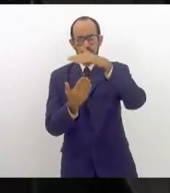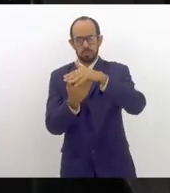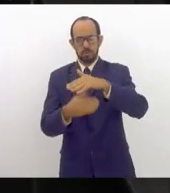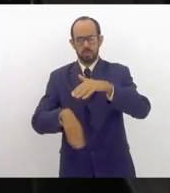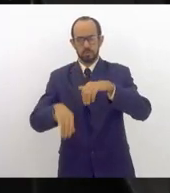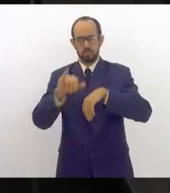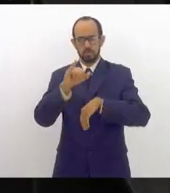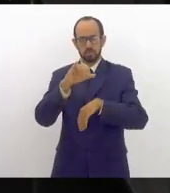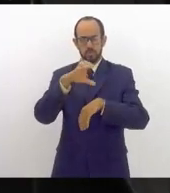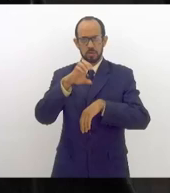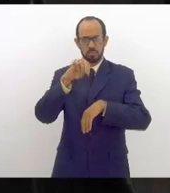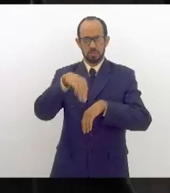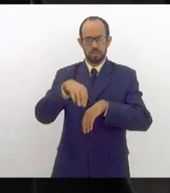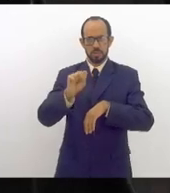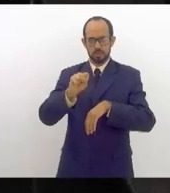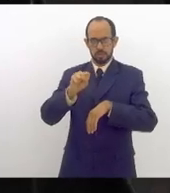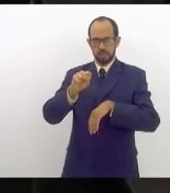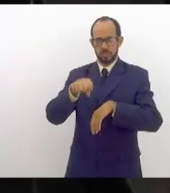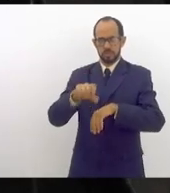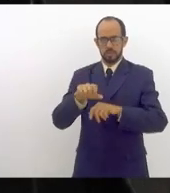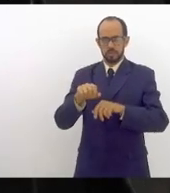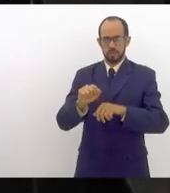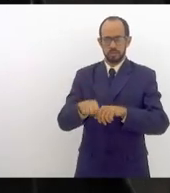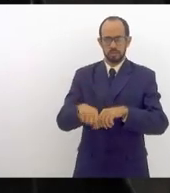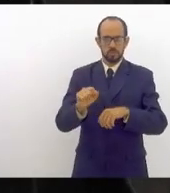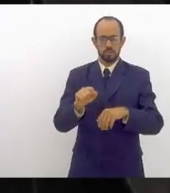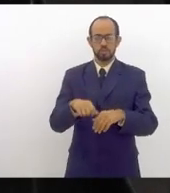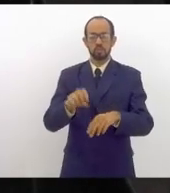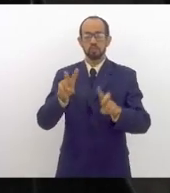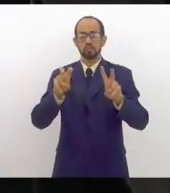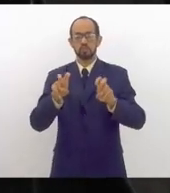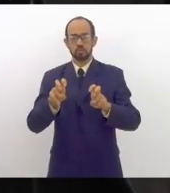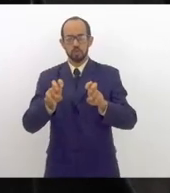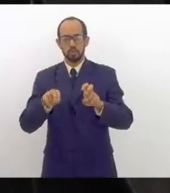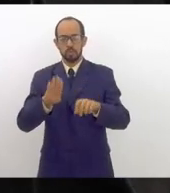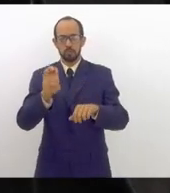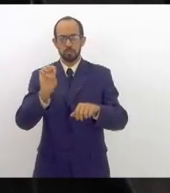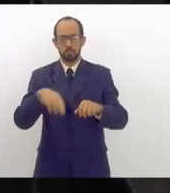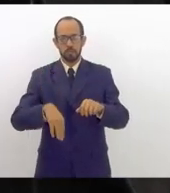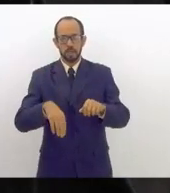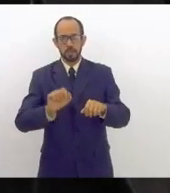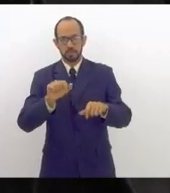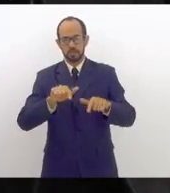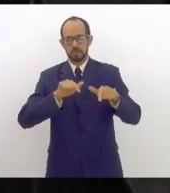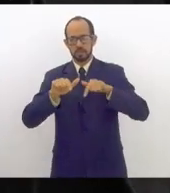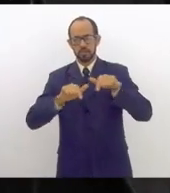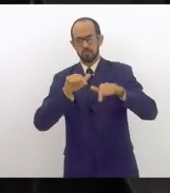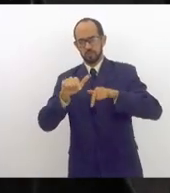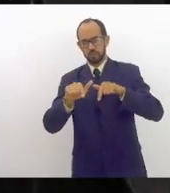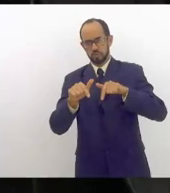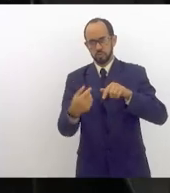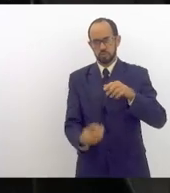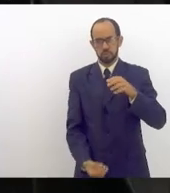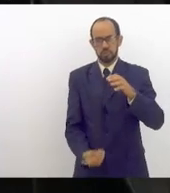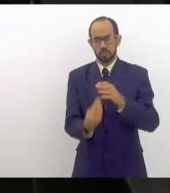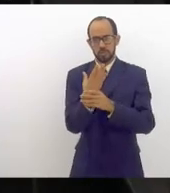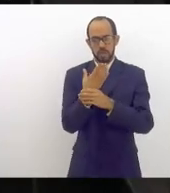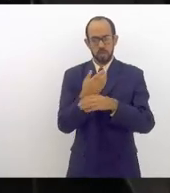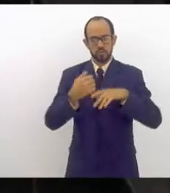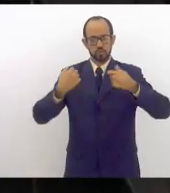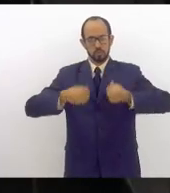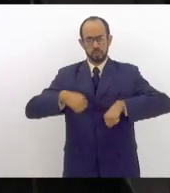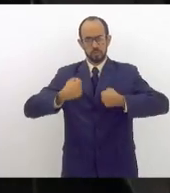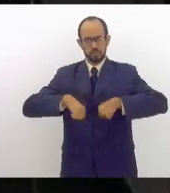sobre o ICMS incidente sobre bens e serviços definidos como